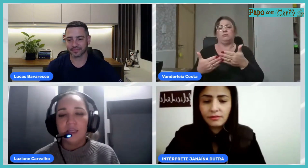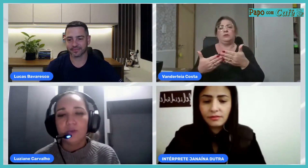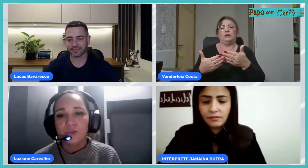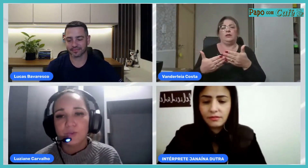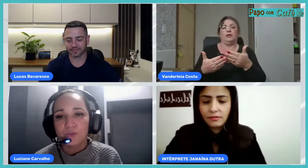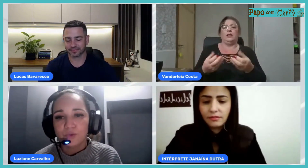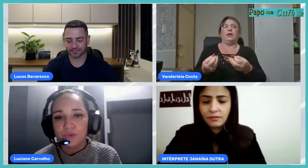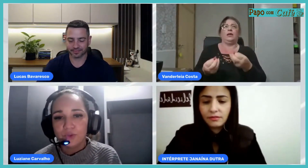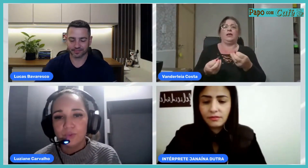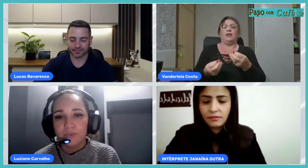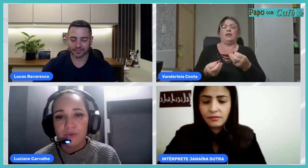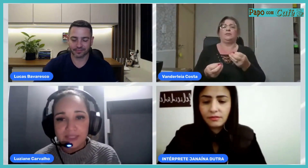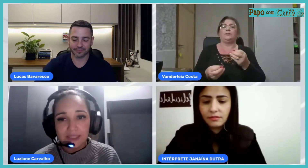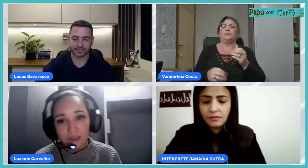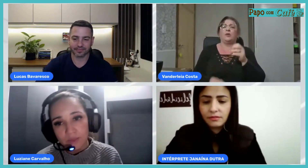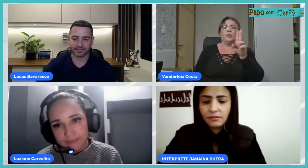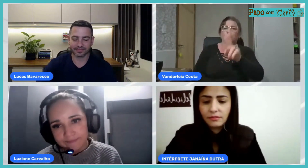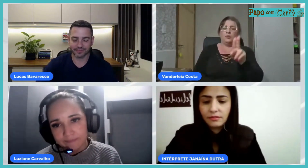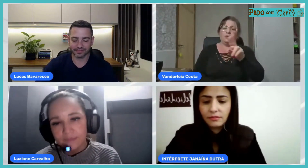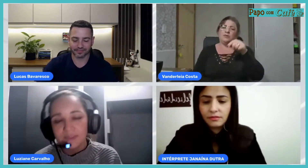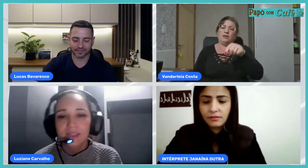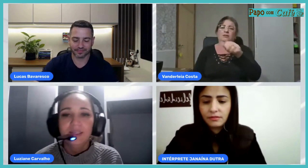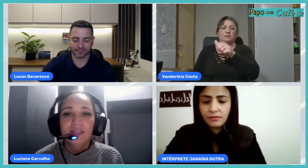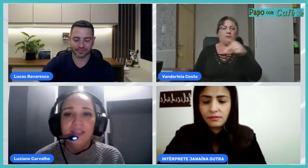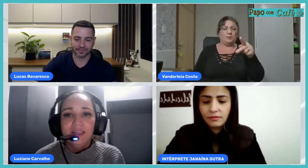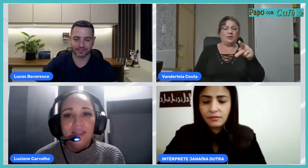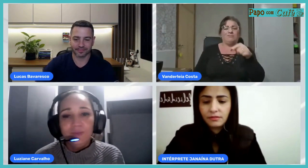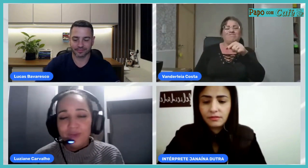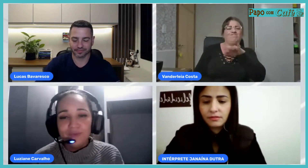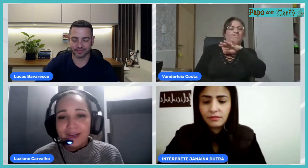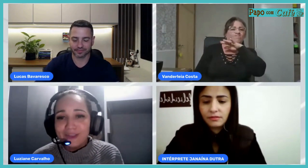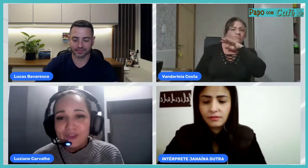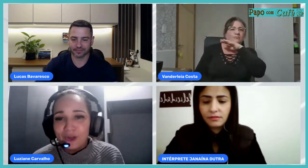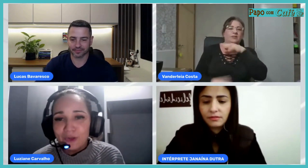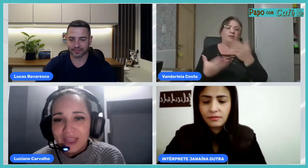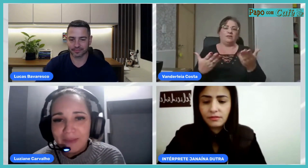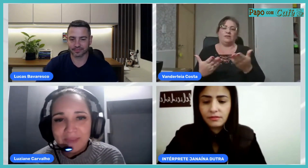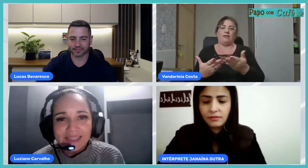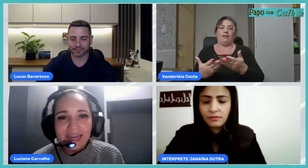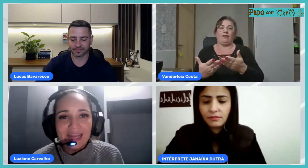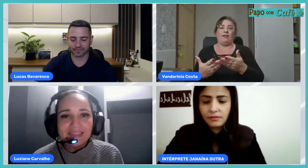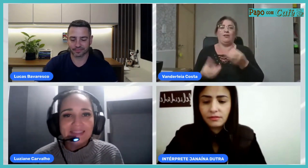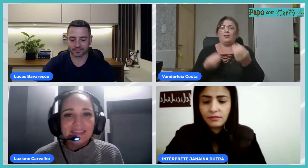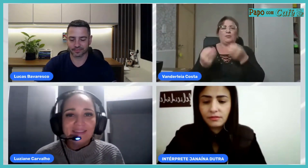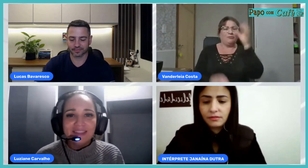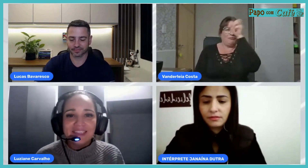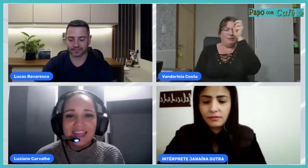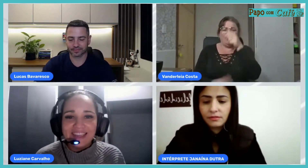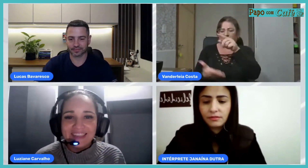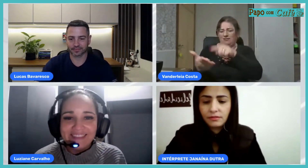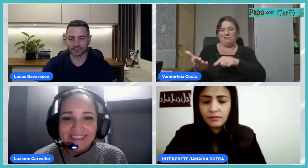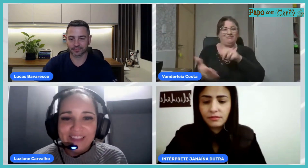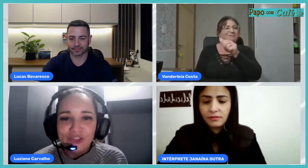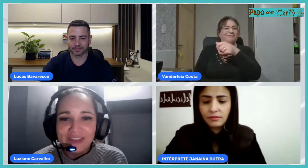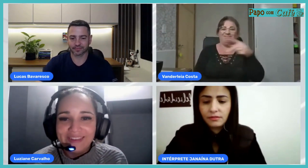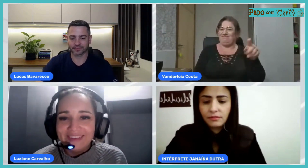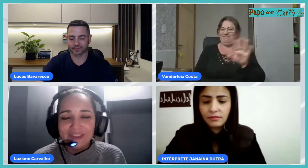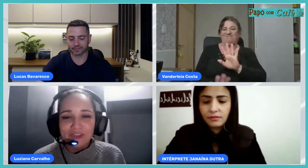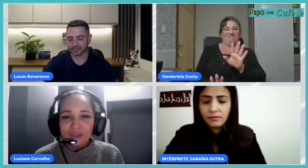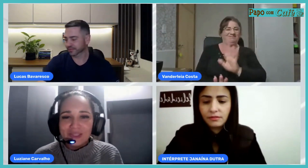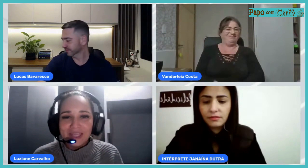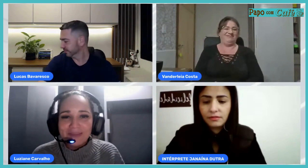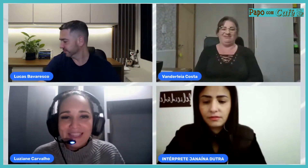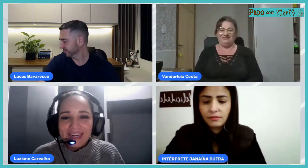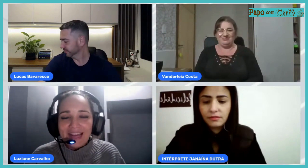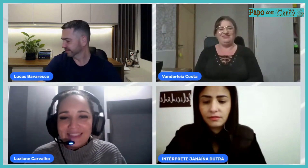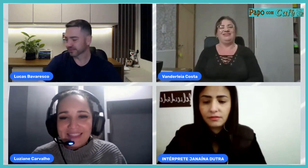dar esse recurso para o surdo pode ser ruim. Enfim, fora que a gente não consegue aprender nada, né, Vanderleia e Jana, a